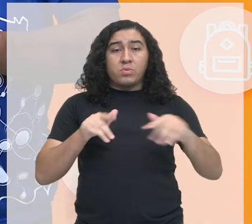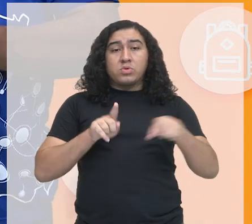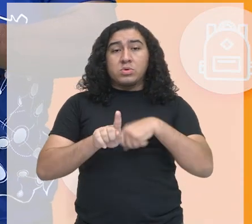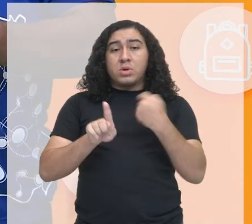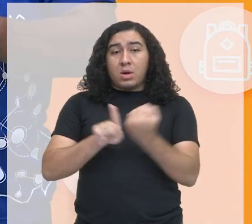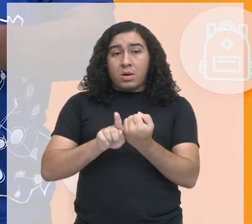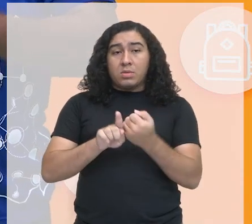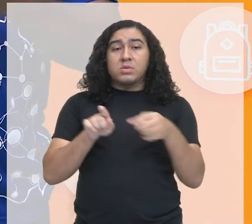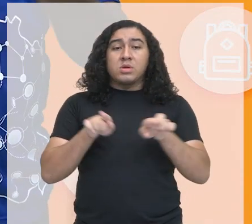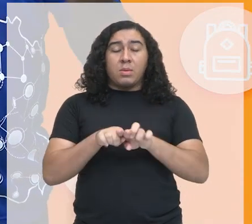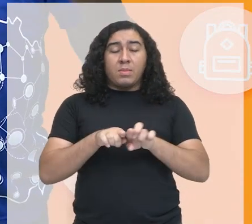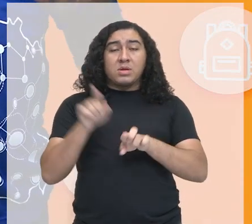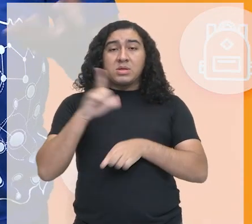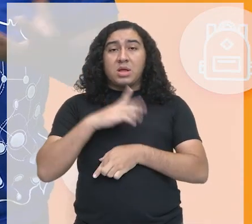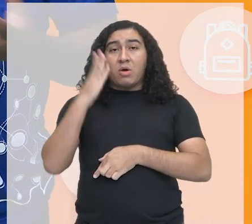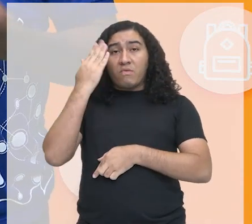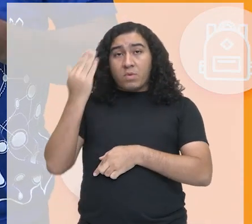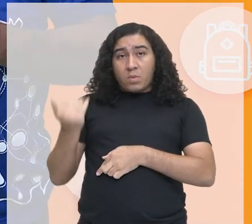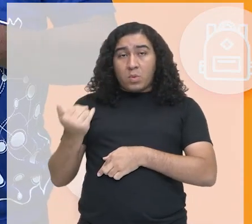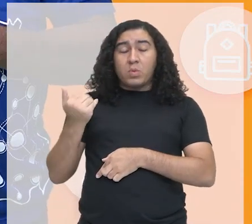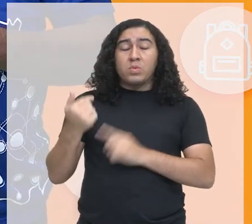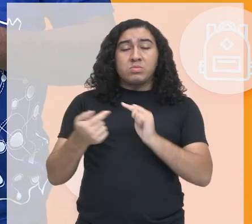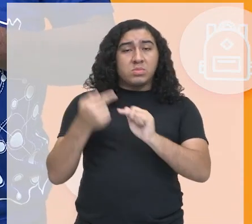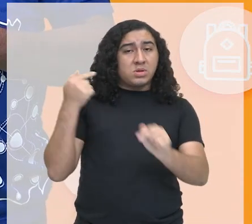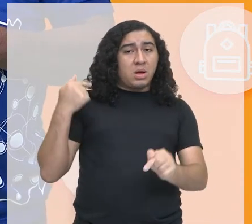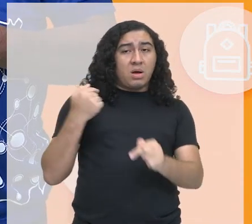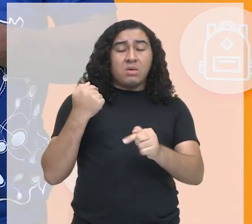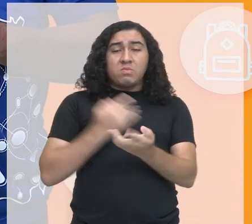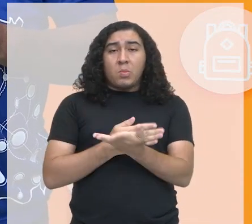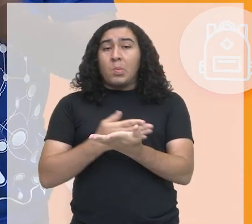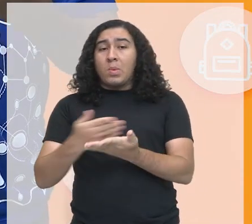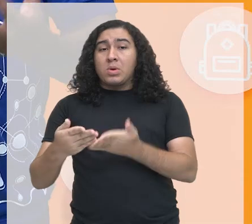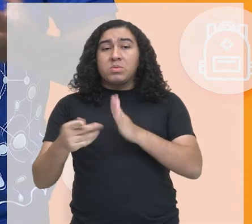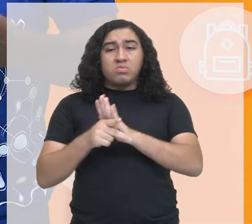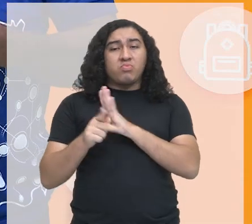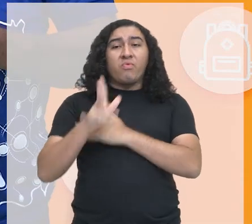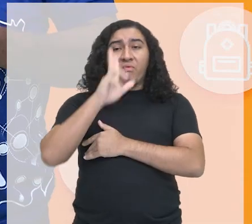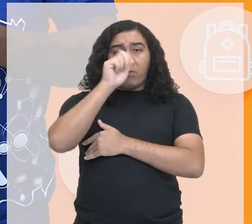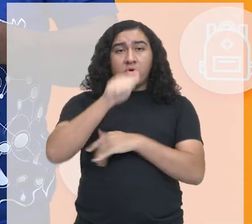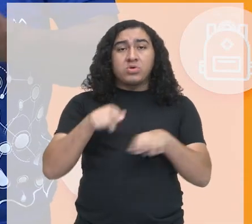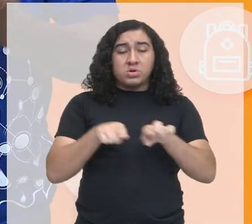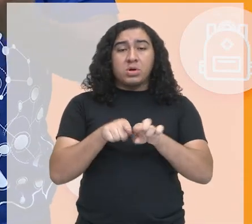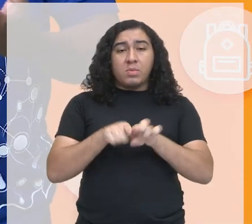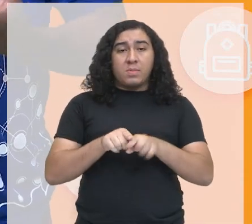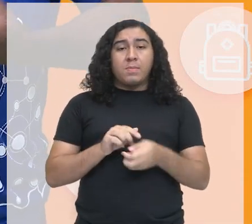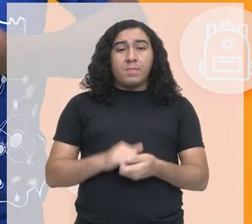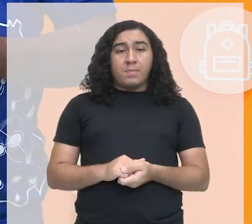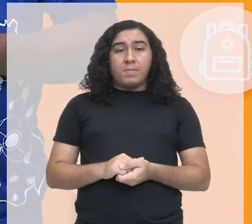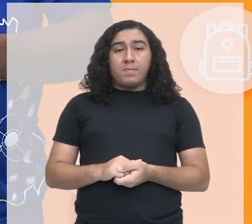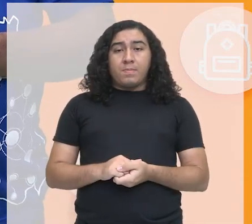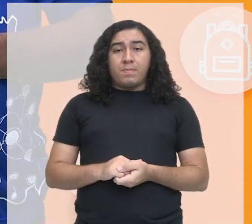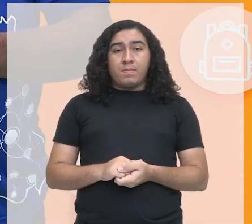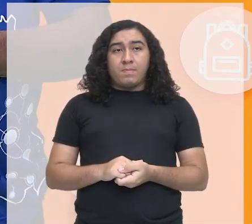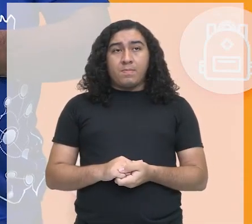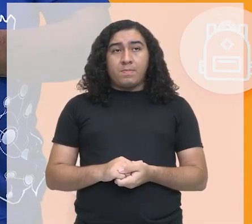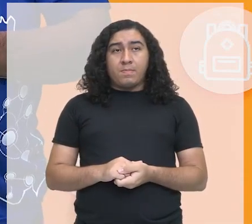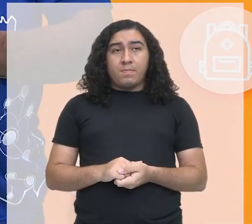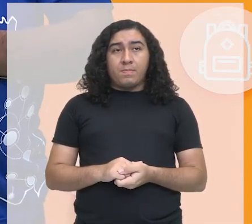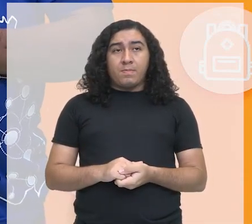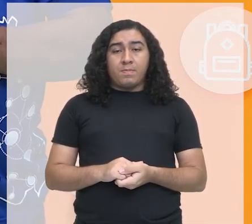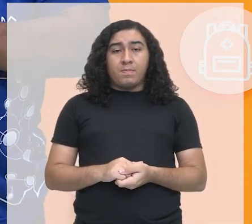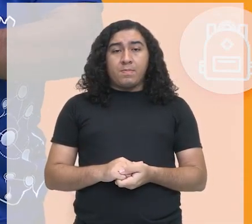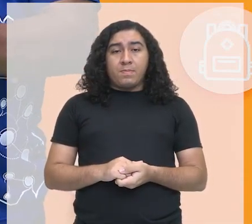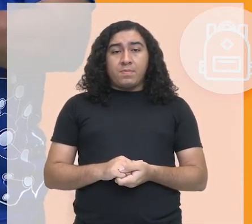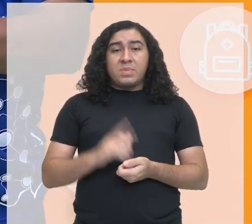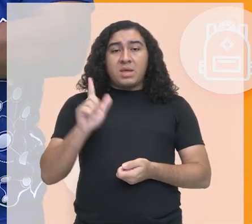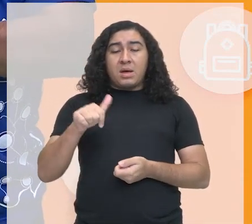sociais, como um bem conhecido, um dos primeiros no Brasil, muito forte, muito ainda atuante,